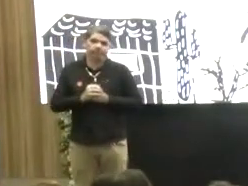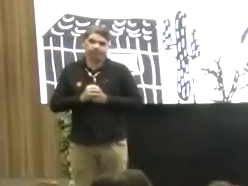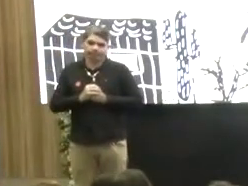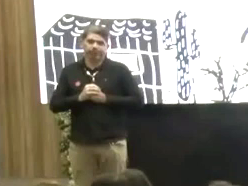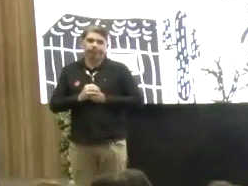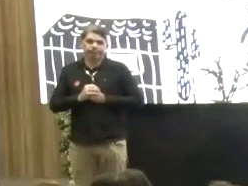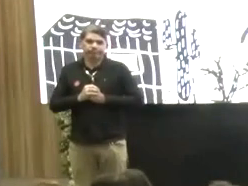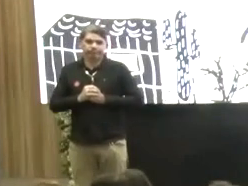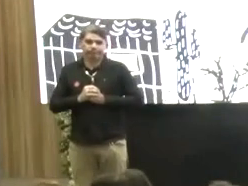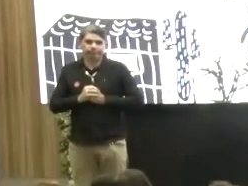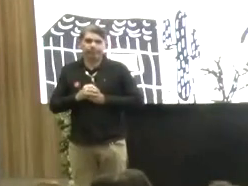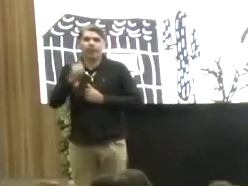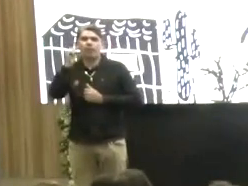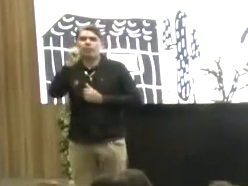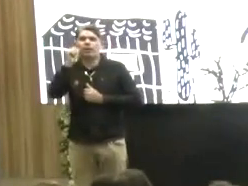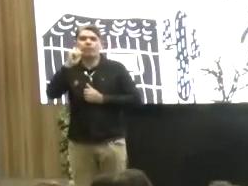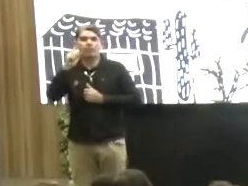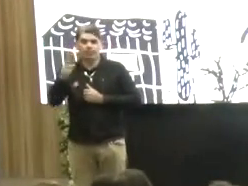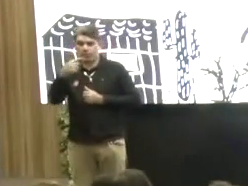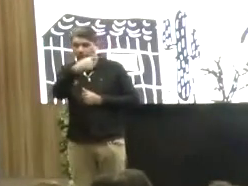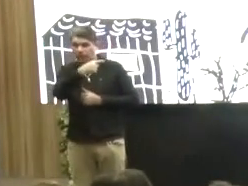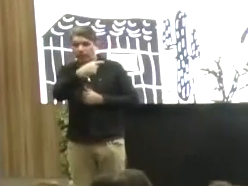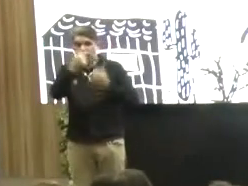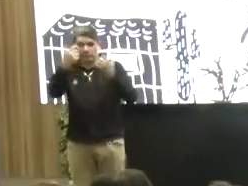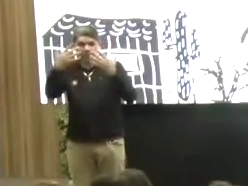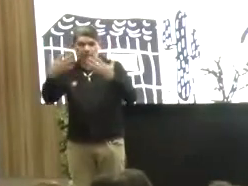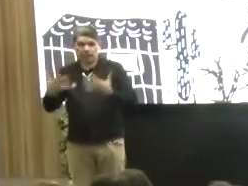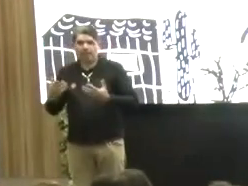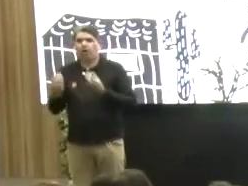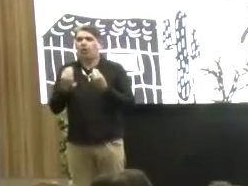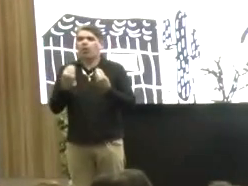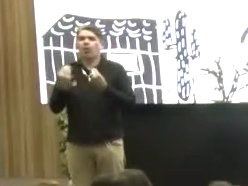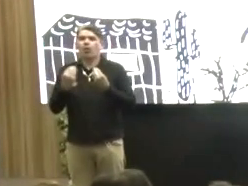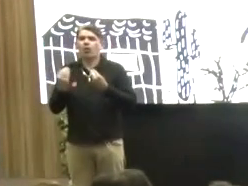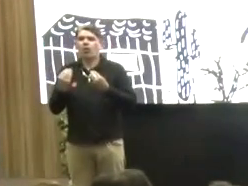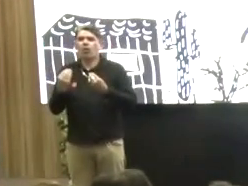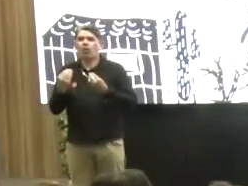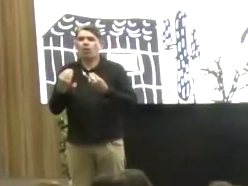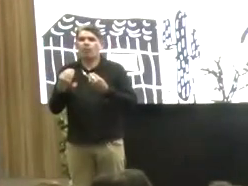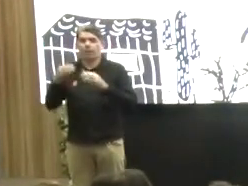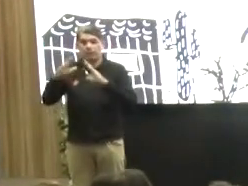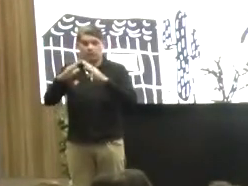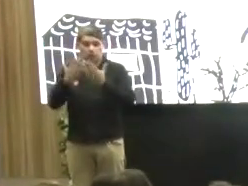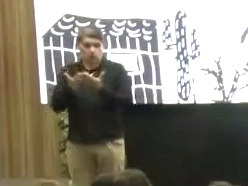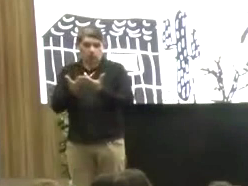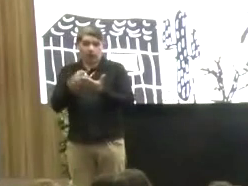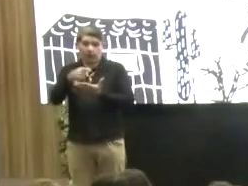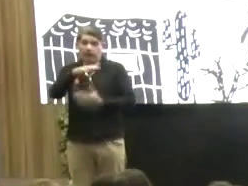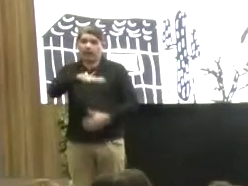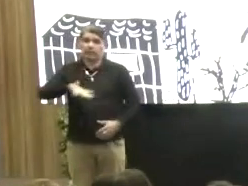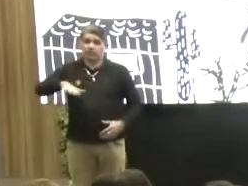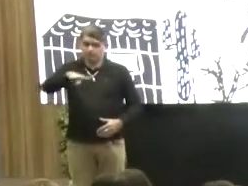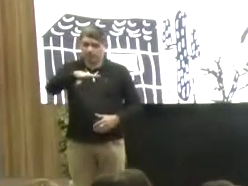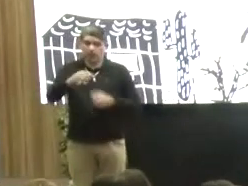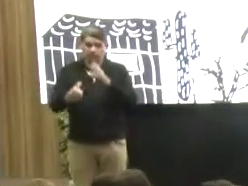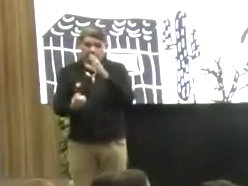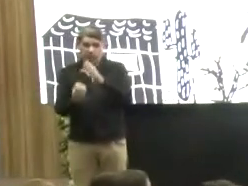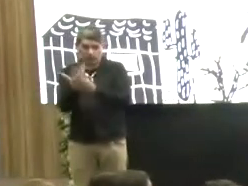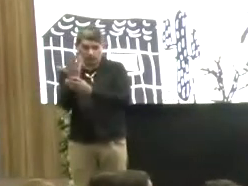elas falavam de como a escola pode ser um espaço para florescer também,